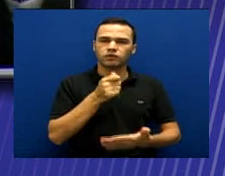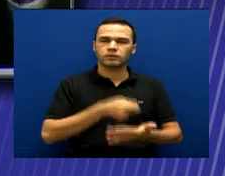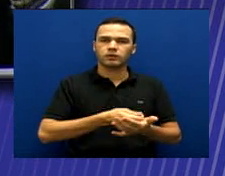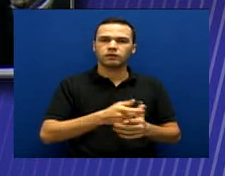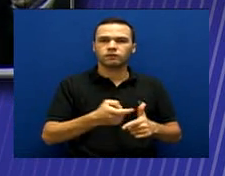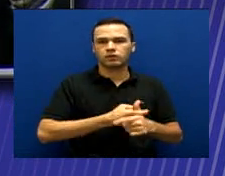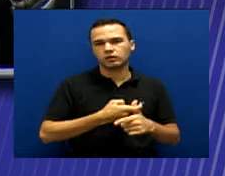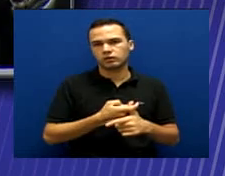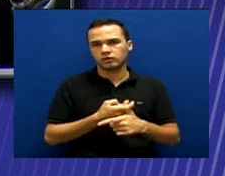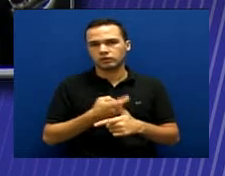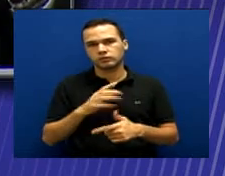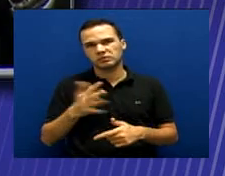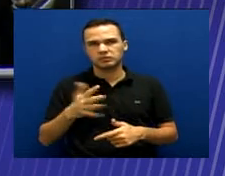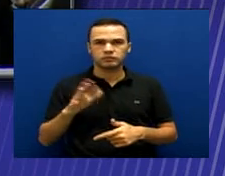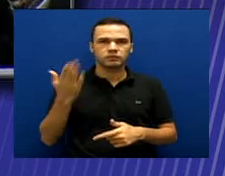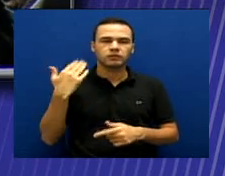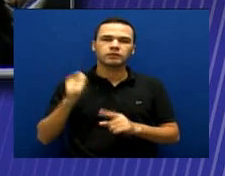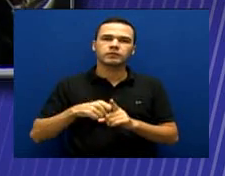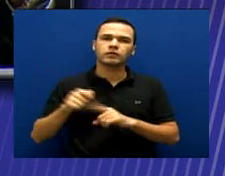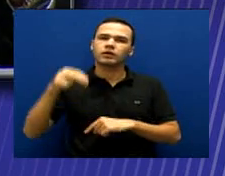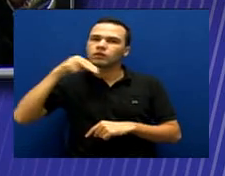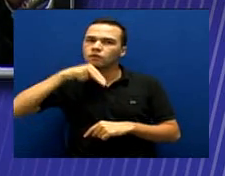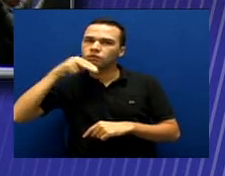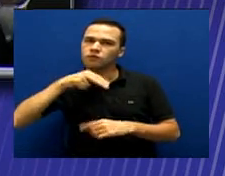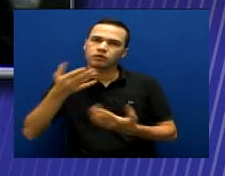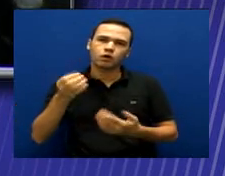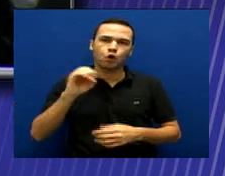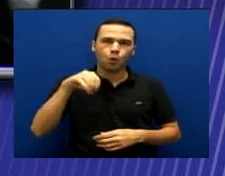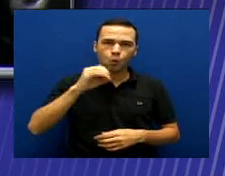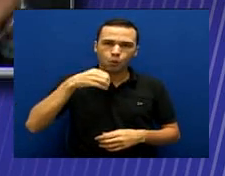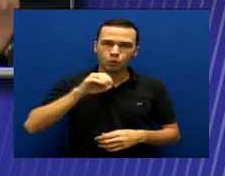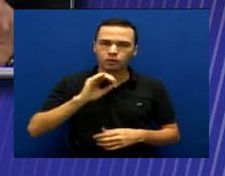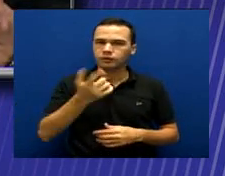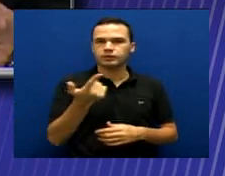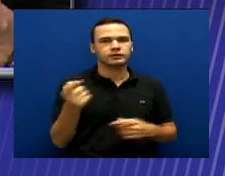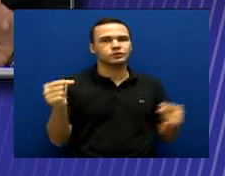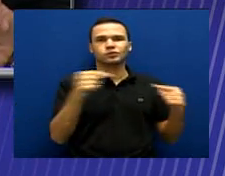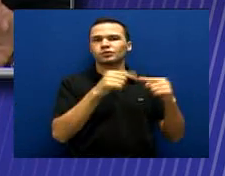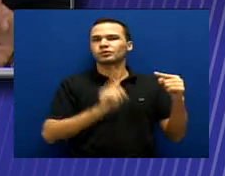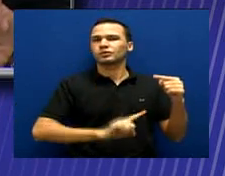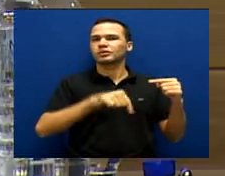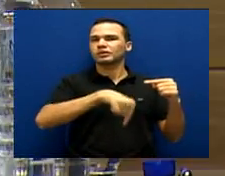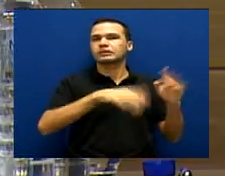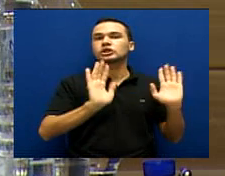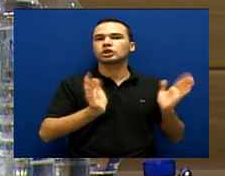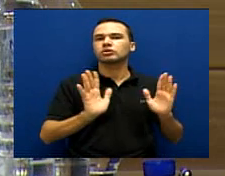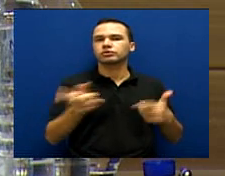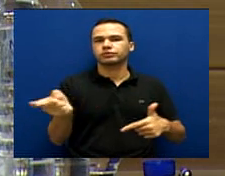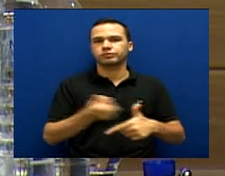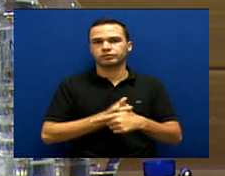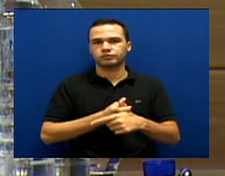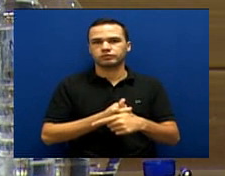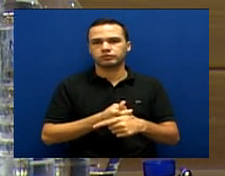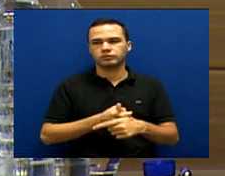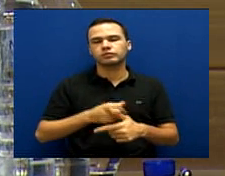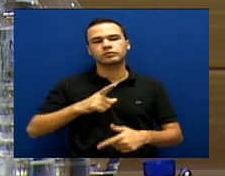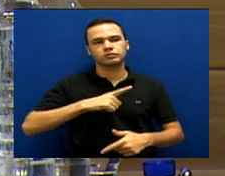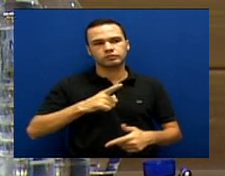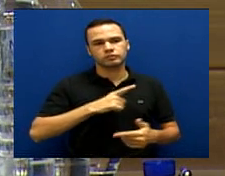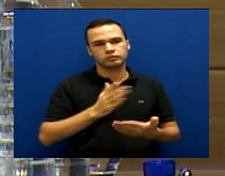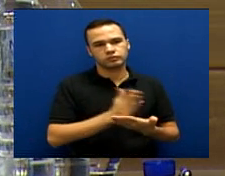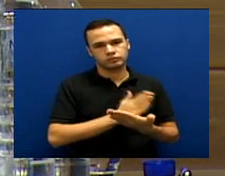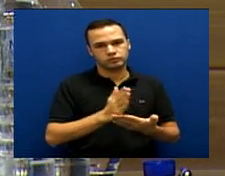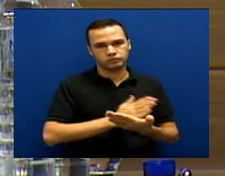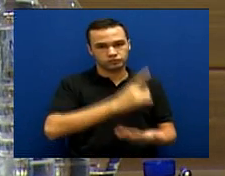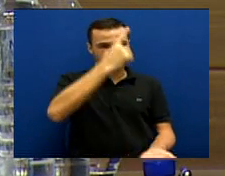ficou daí de novembro e outubro que daí não são mais essa bagagem são dívidas entendeu em compromissos que não